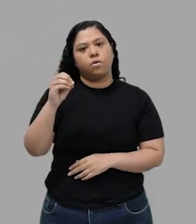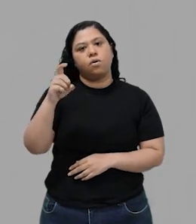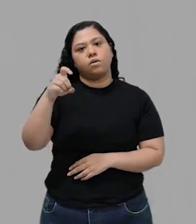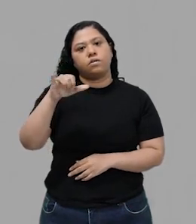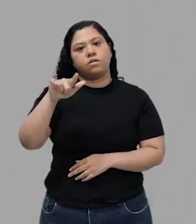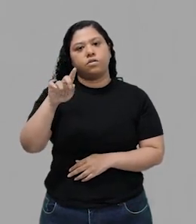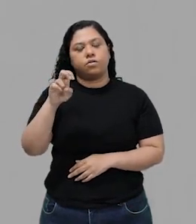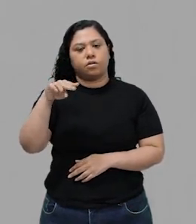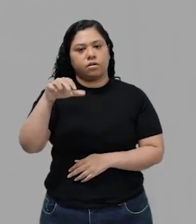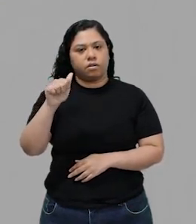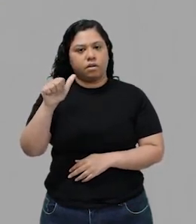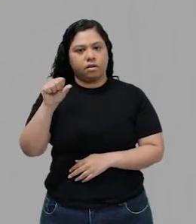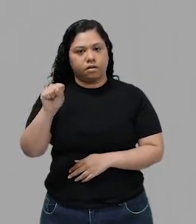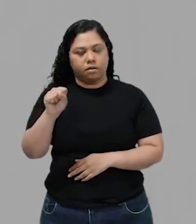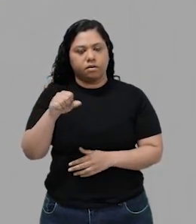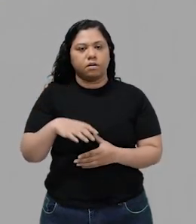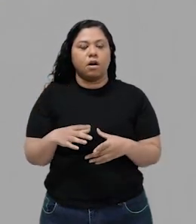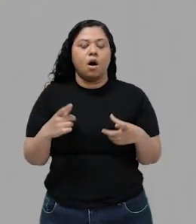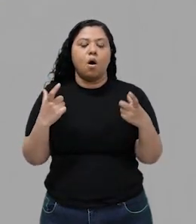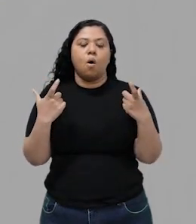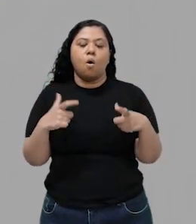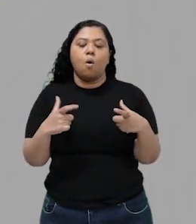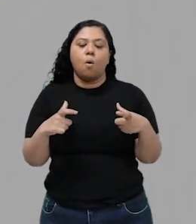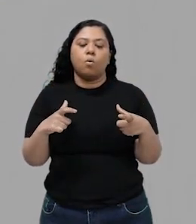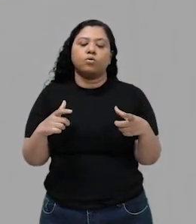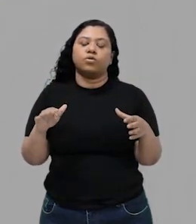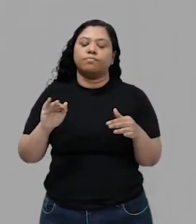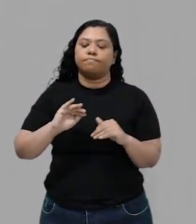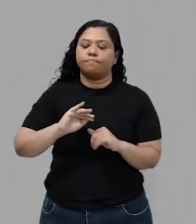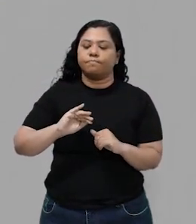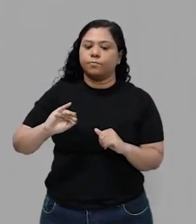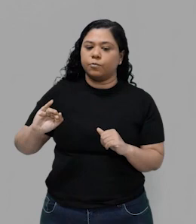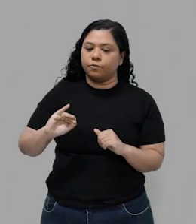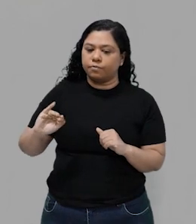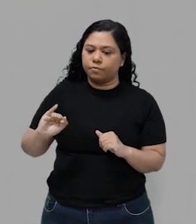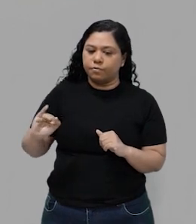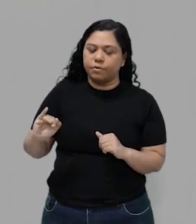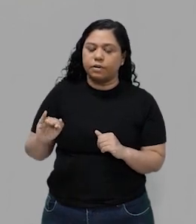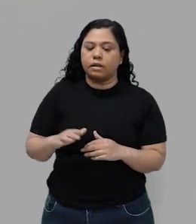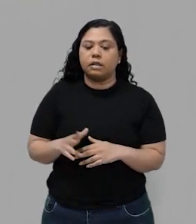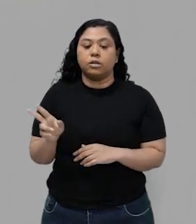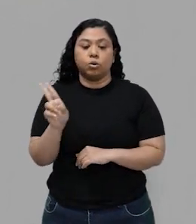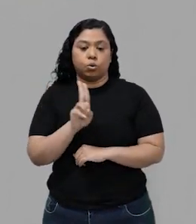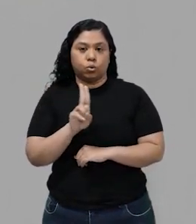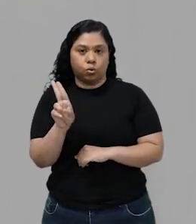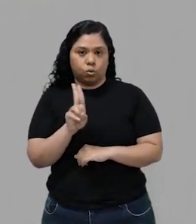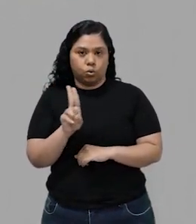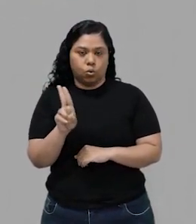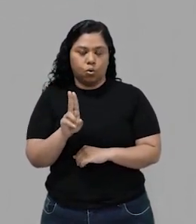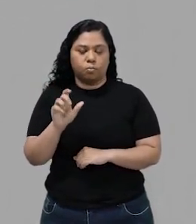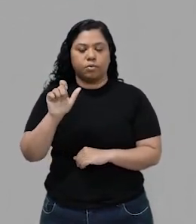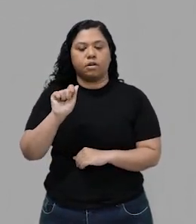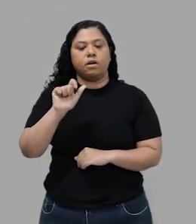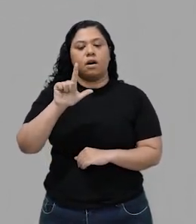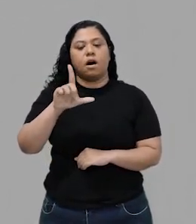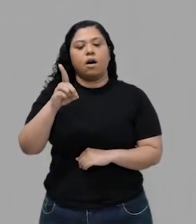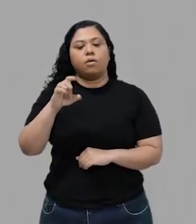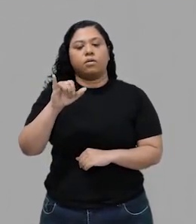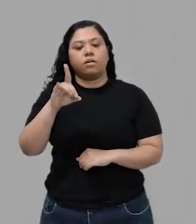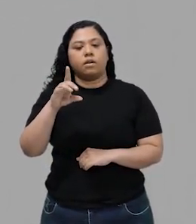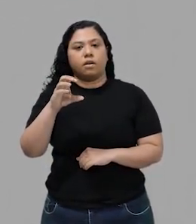funcional, carbonila. Onde? Na extremidade da cadeia. Para a nomenclatura dos aldeídos,